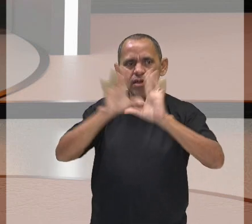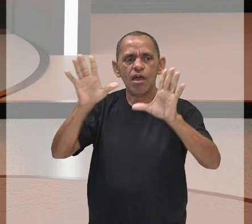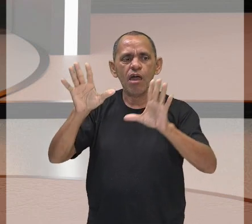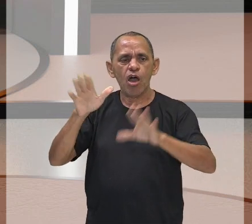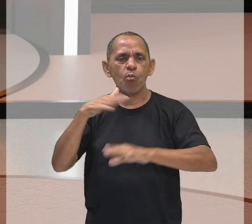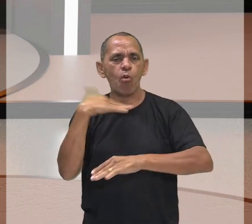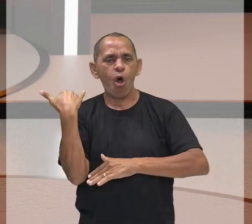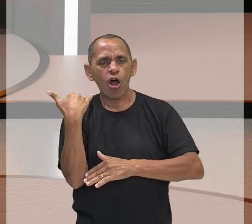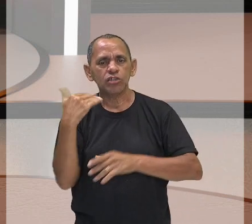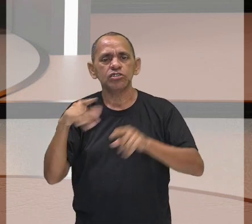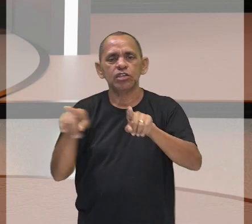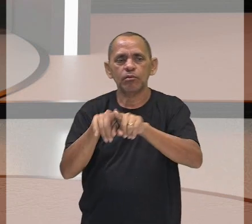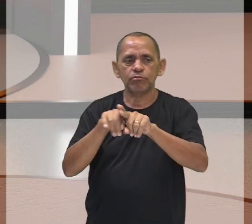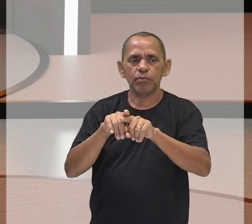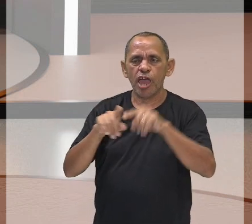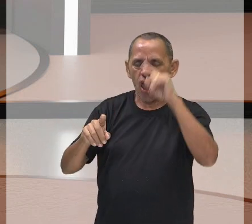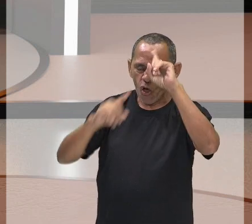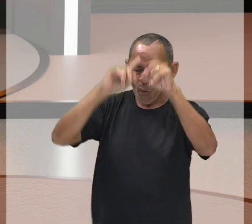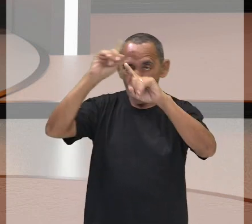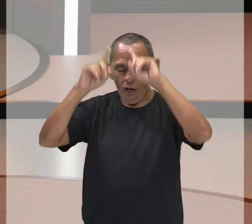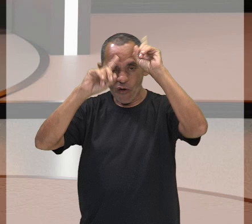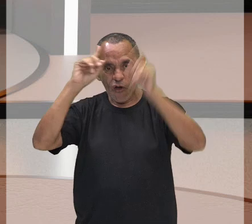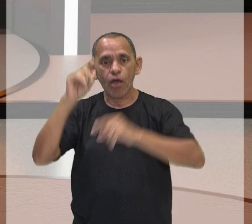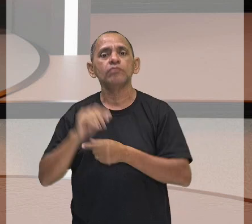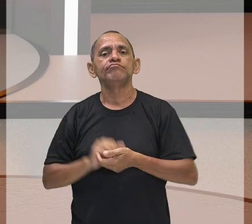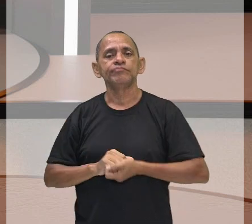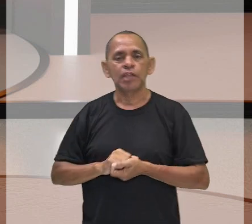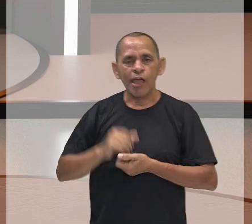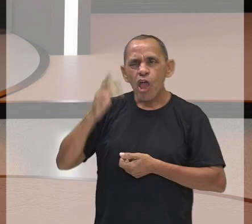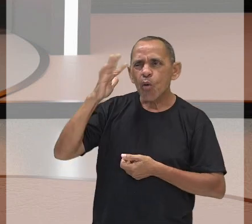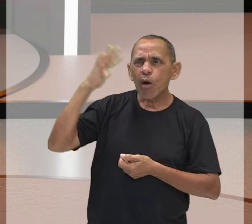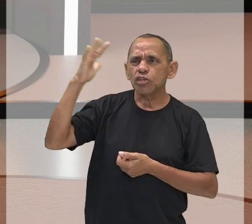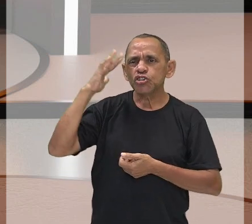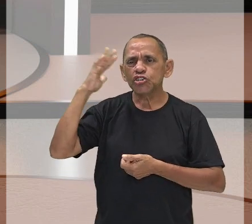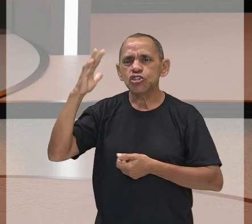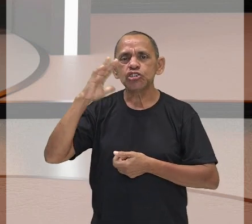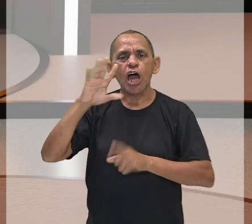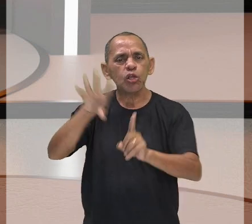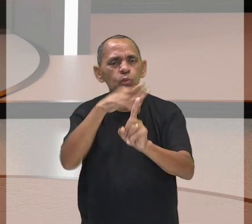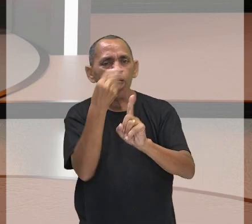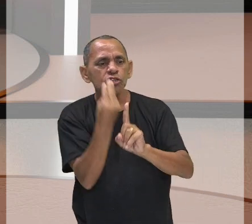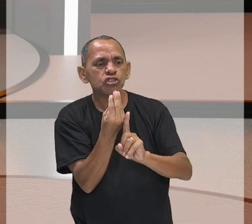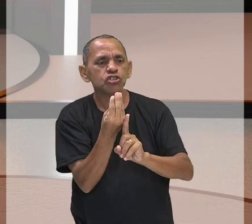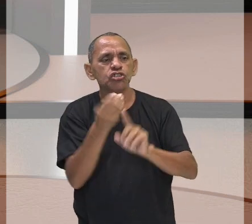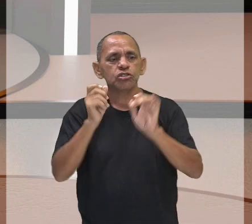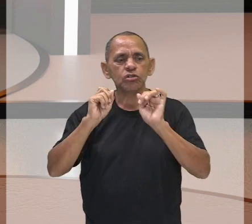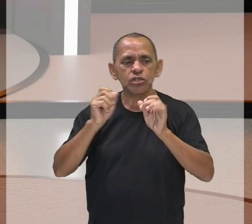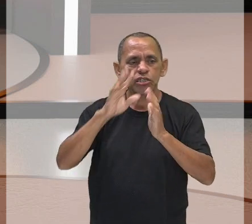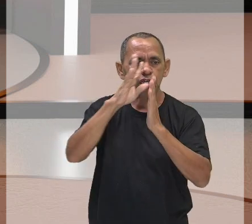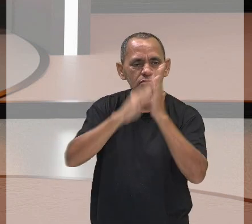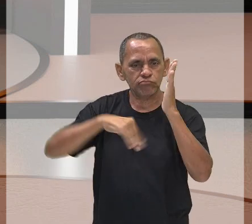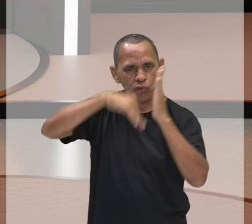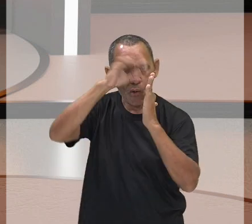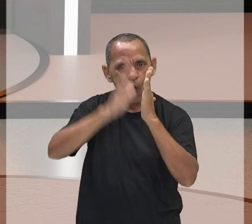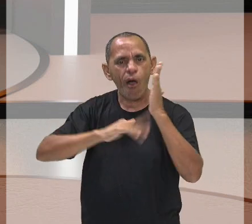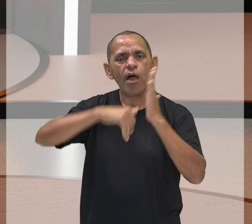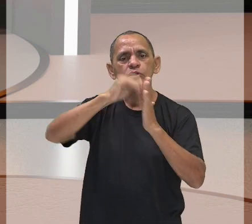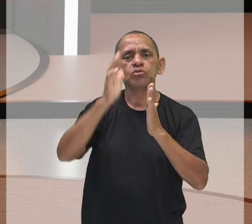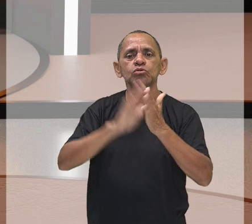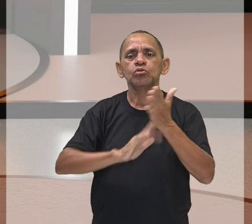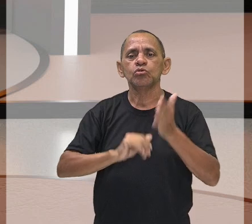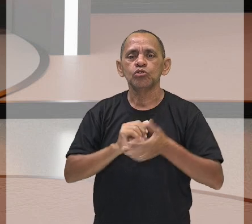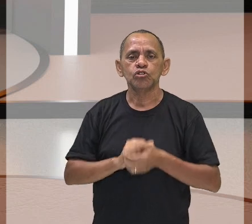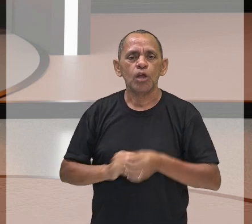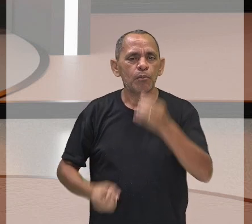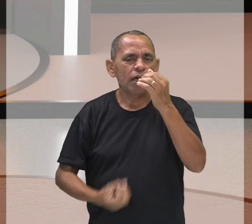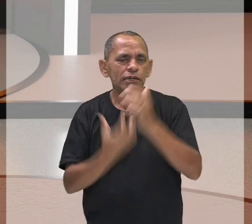gente. Foi algo imaginado por um artista justamente para forjar a imagem de Dom Pedro I como um